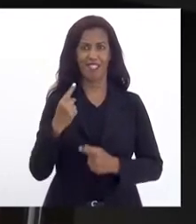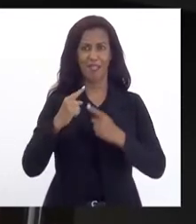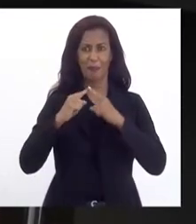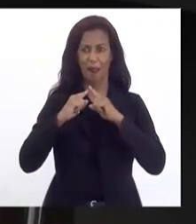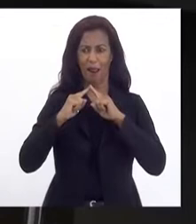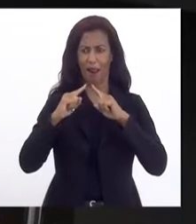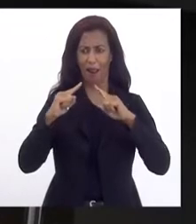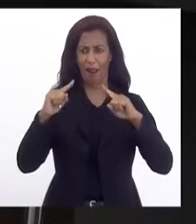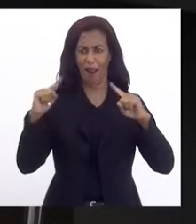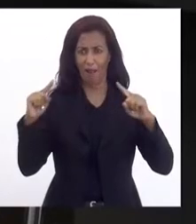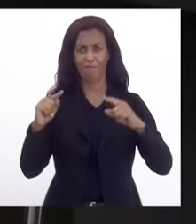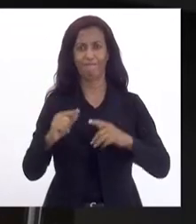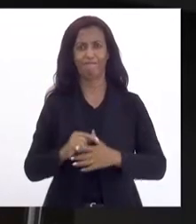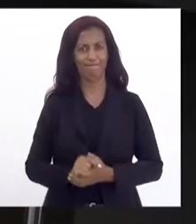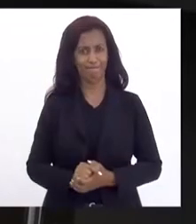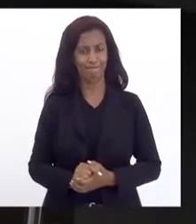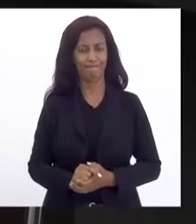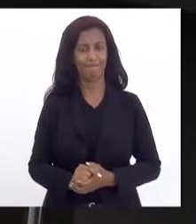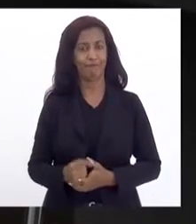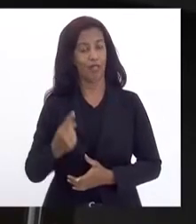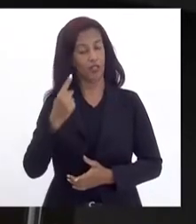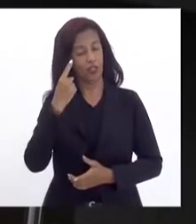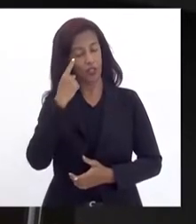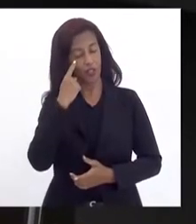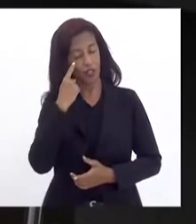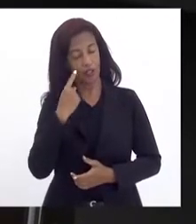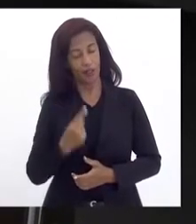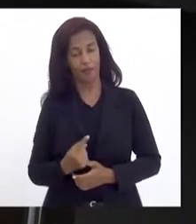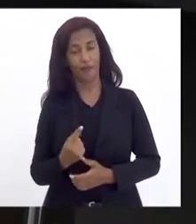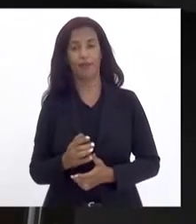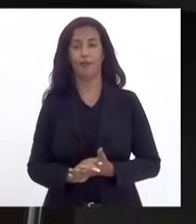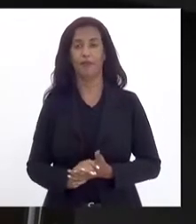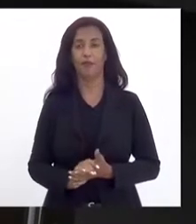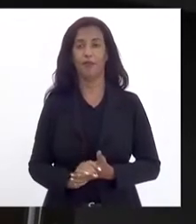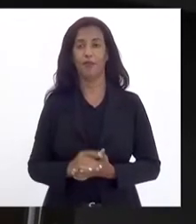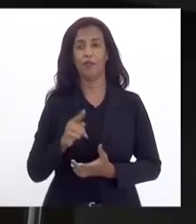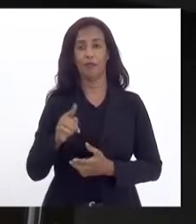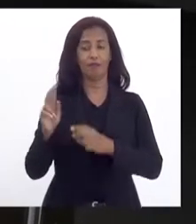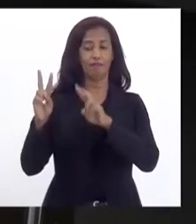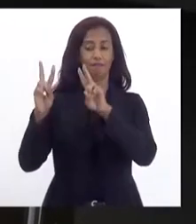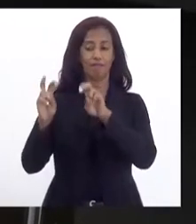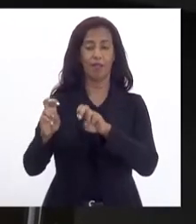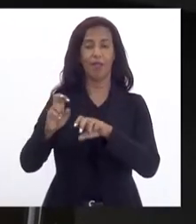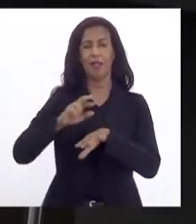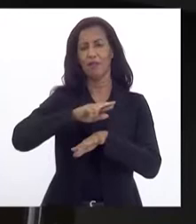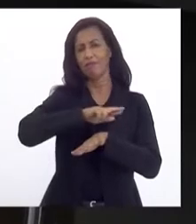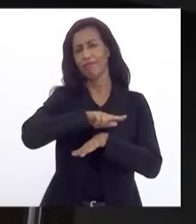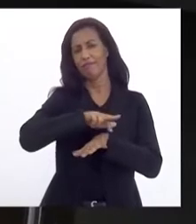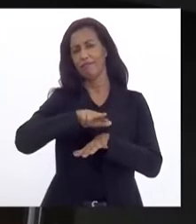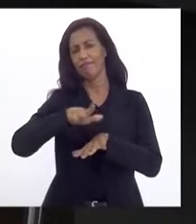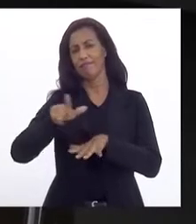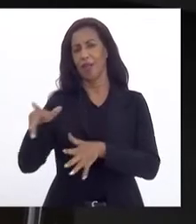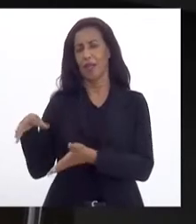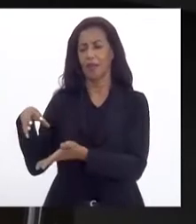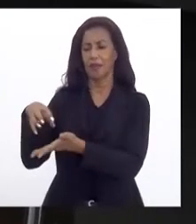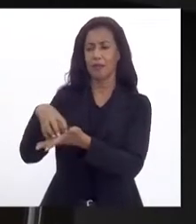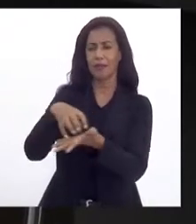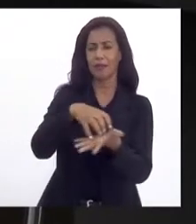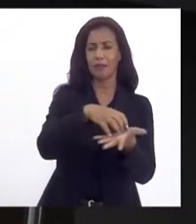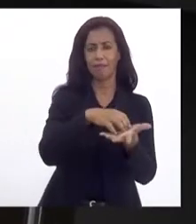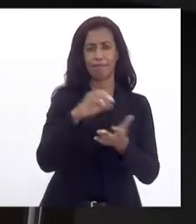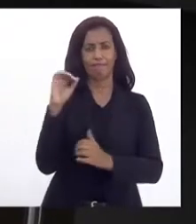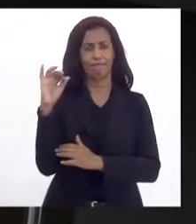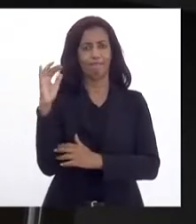críticas. A gente já viu a repercussão desta questão nos mais diversos setores